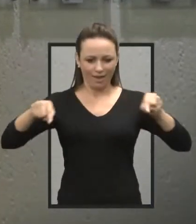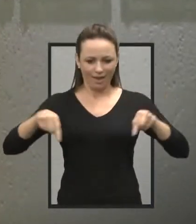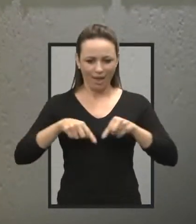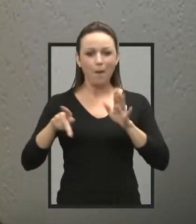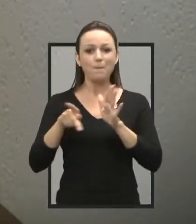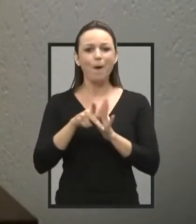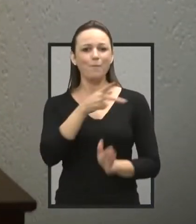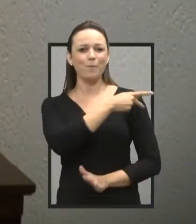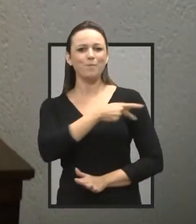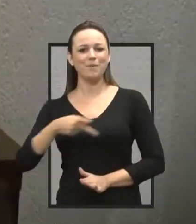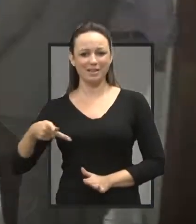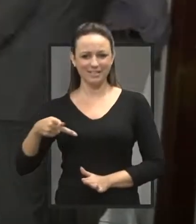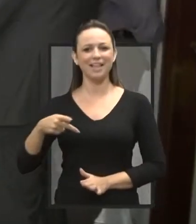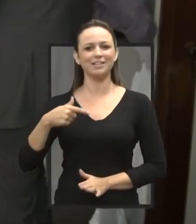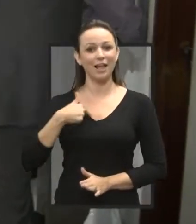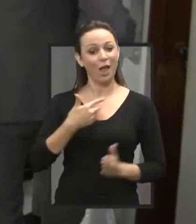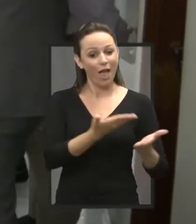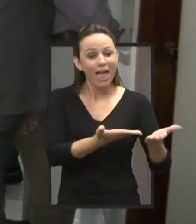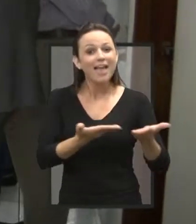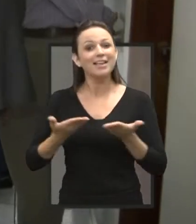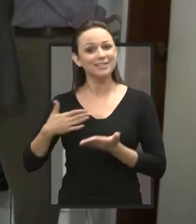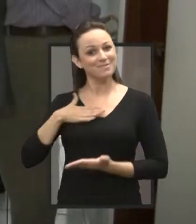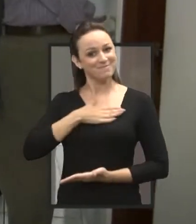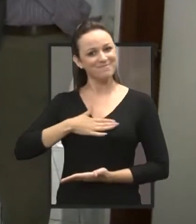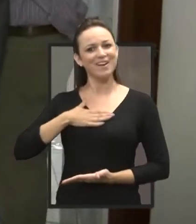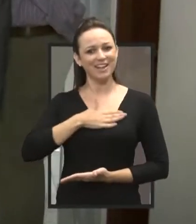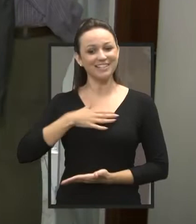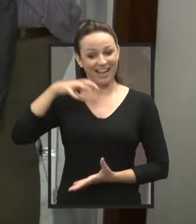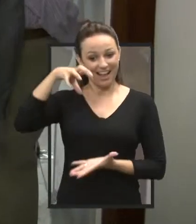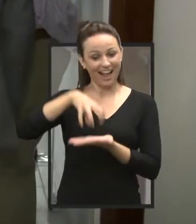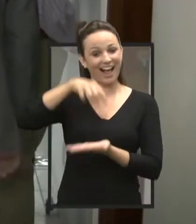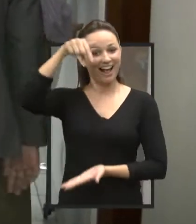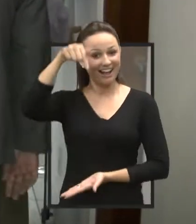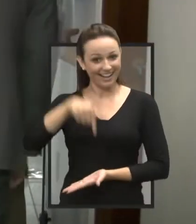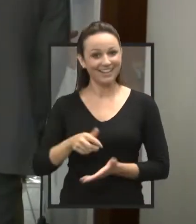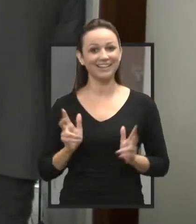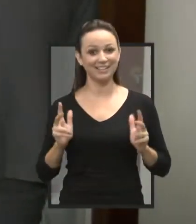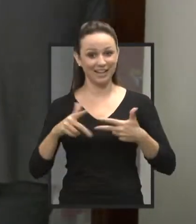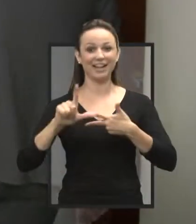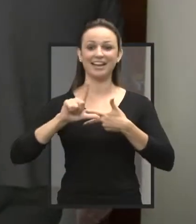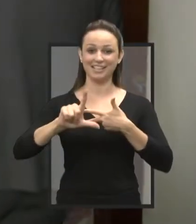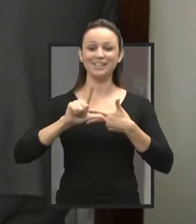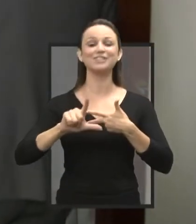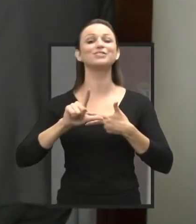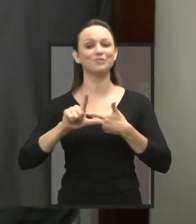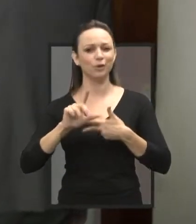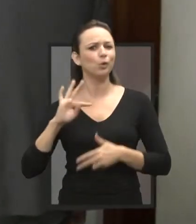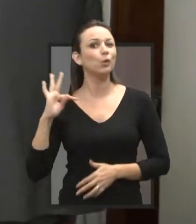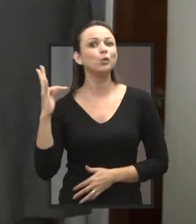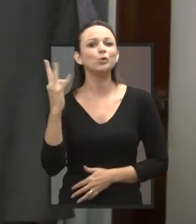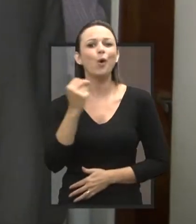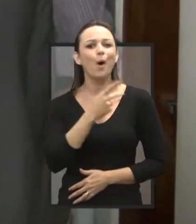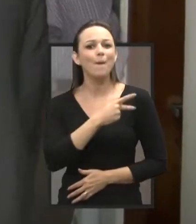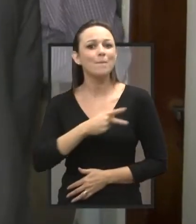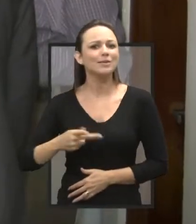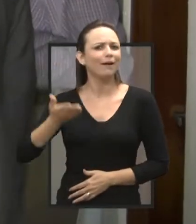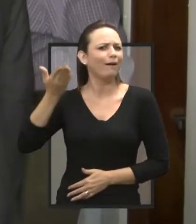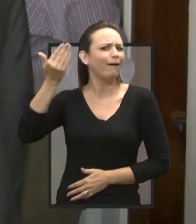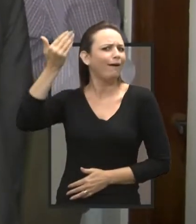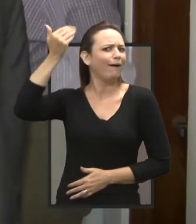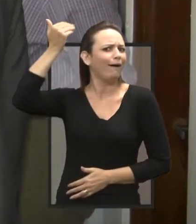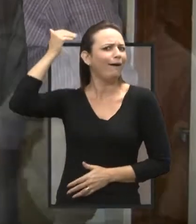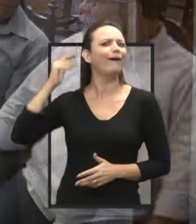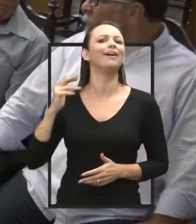dos Presidentes, eu tive o prazer de receber aqui na sede do Poder Legislativo Municipal todos os presidentes da